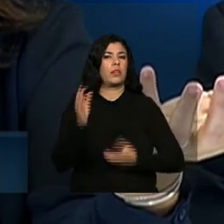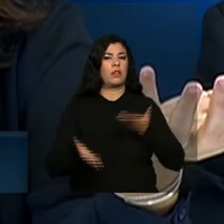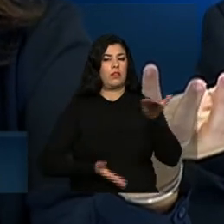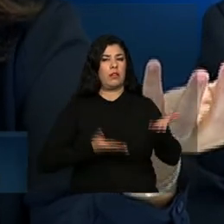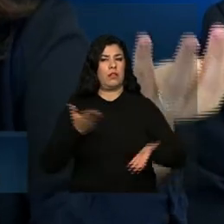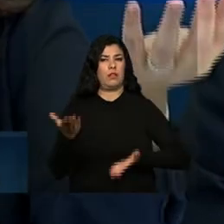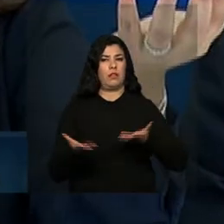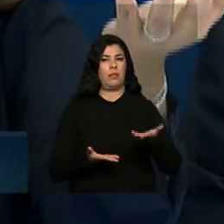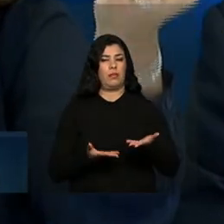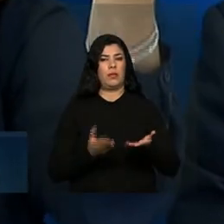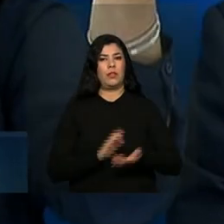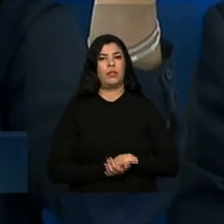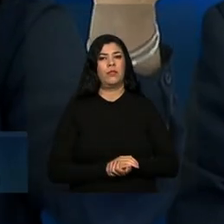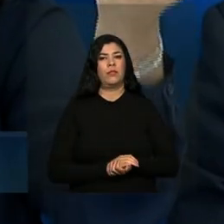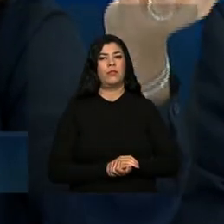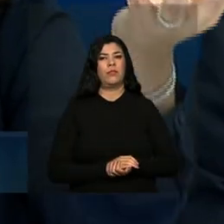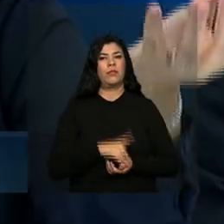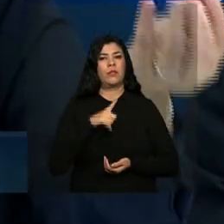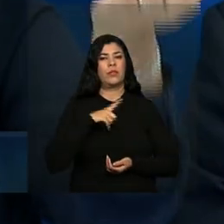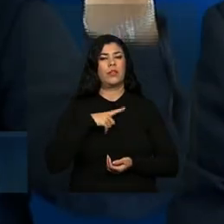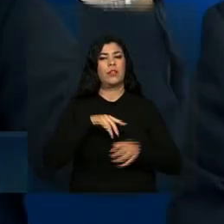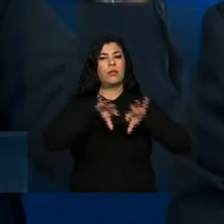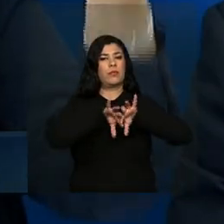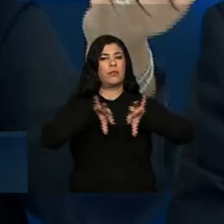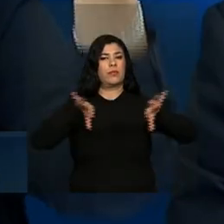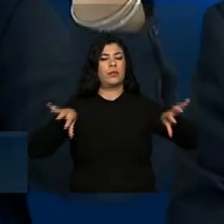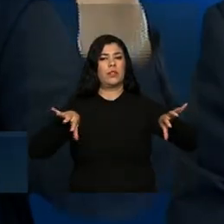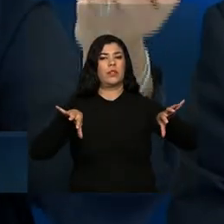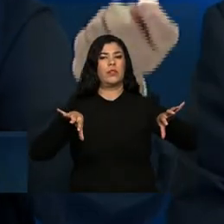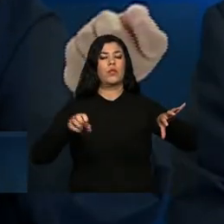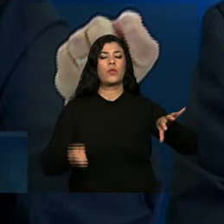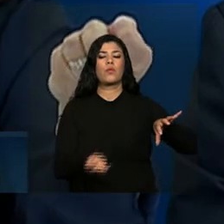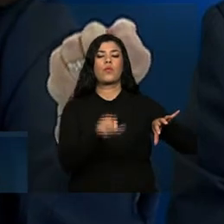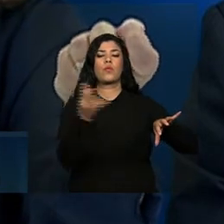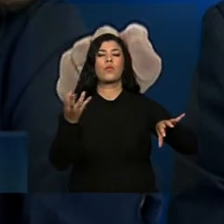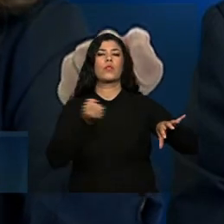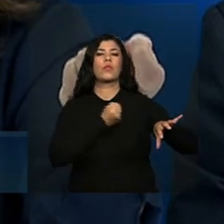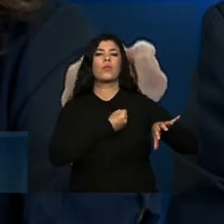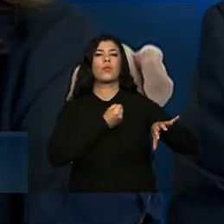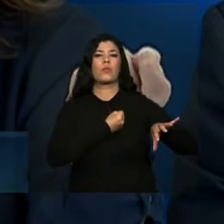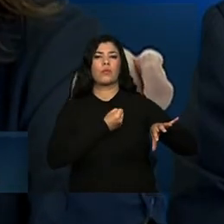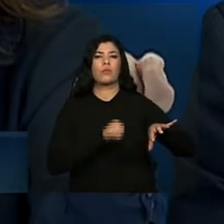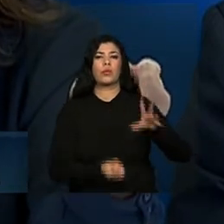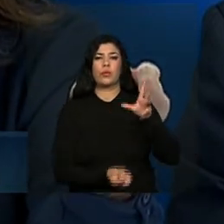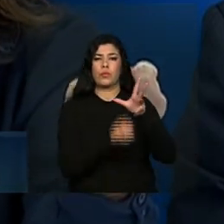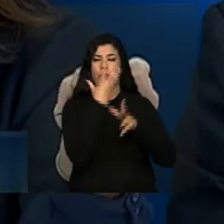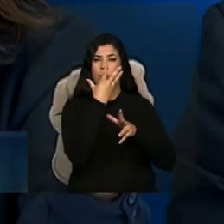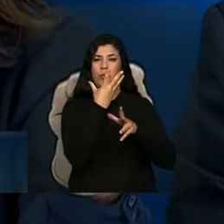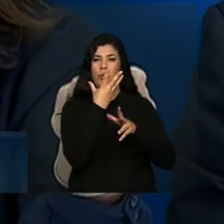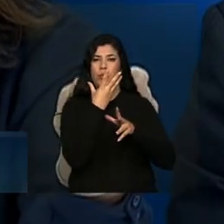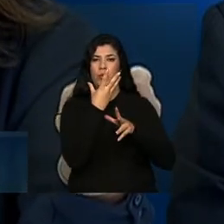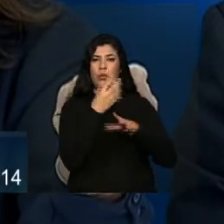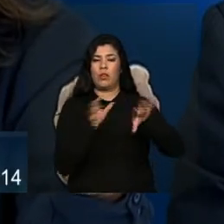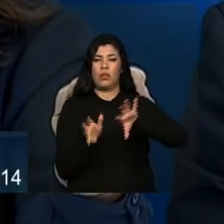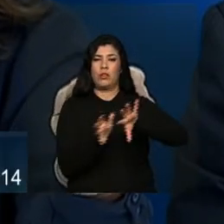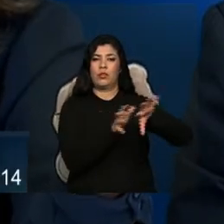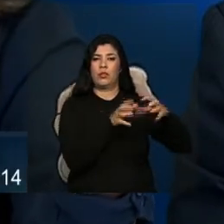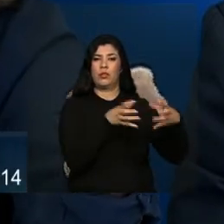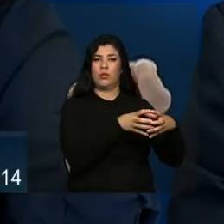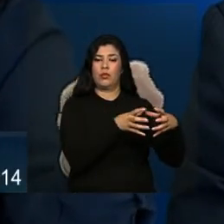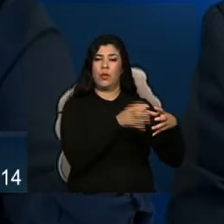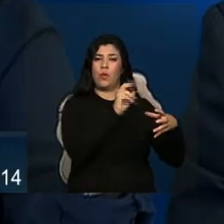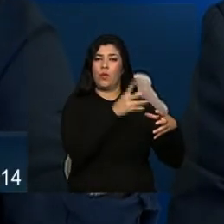atendimento é a divisão entre número de produtos recolhidos O que as empresas